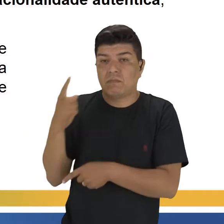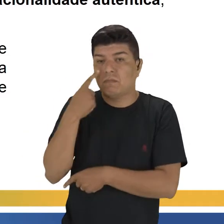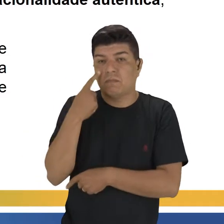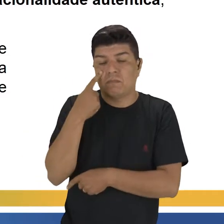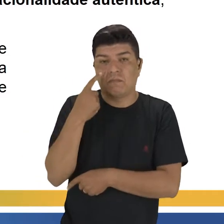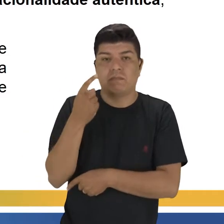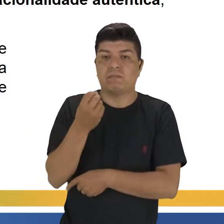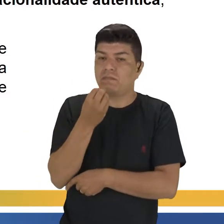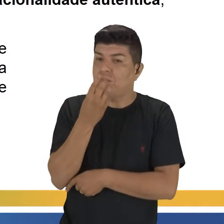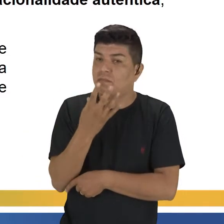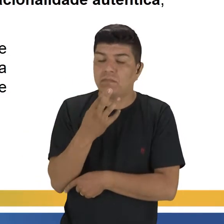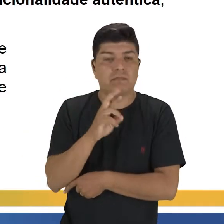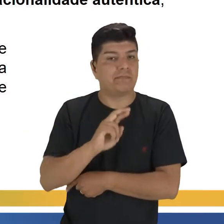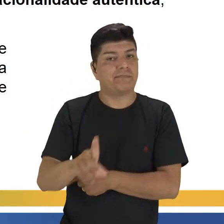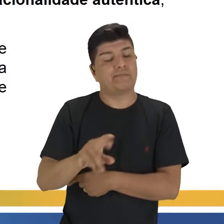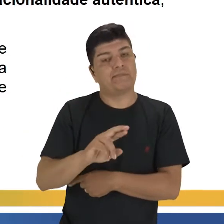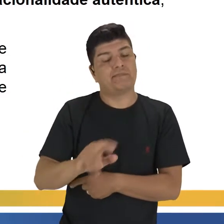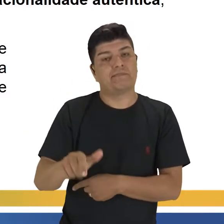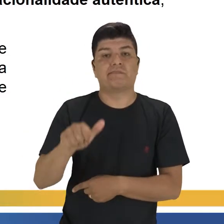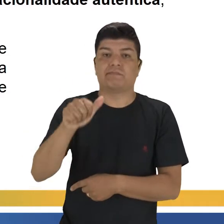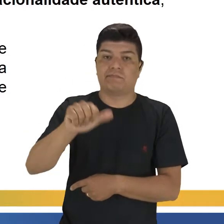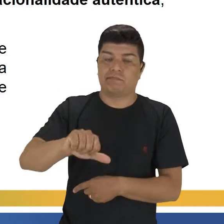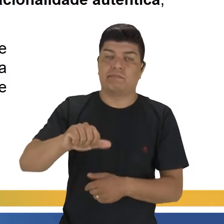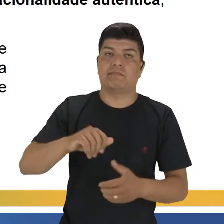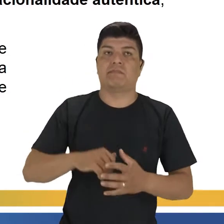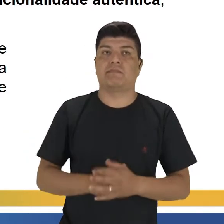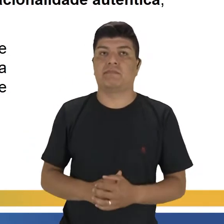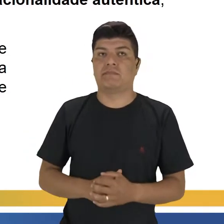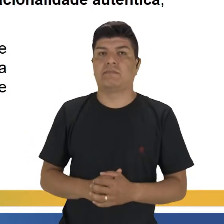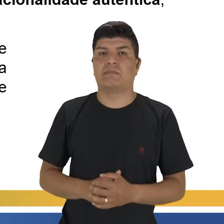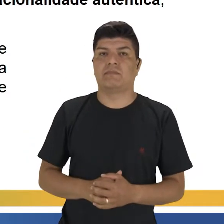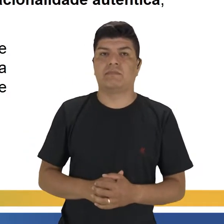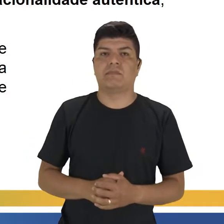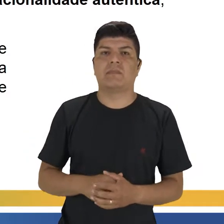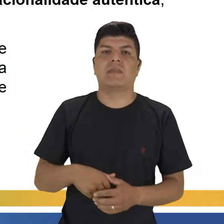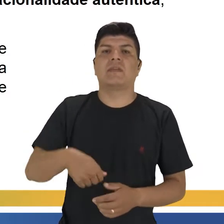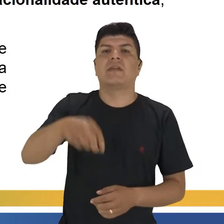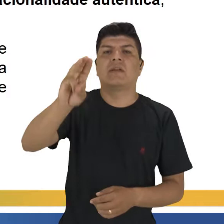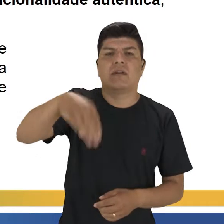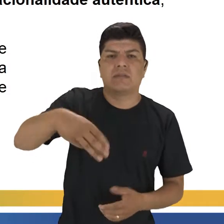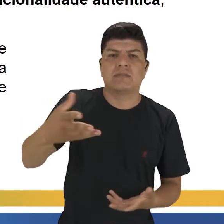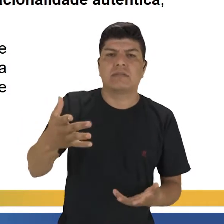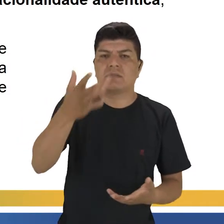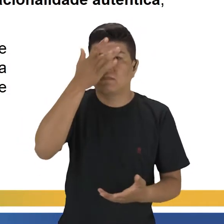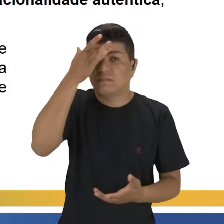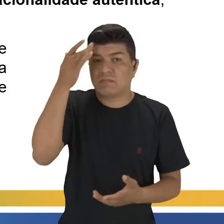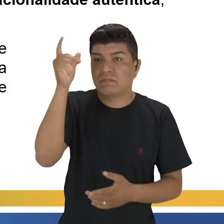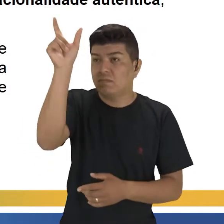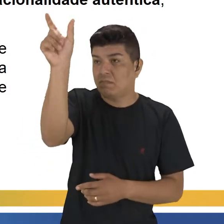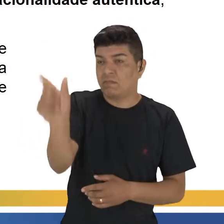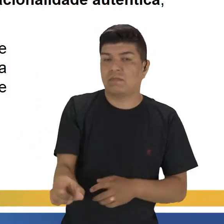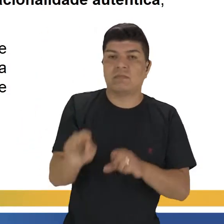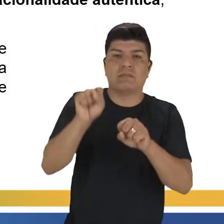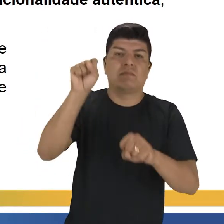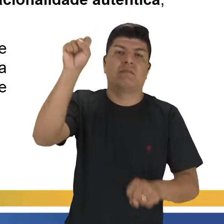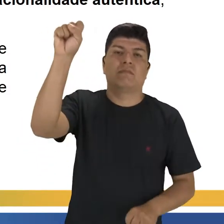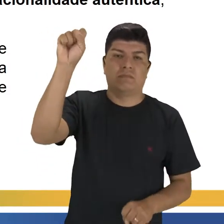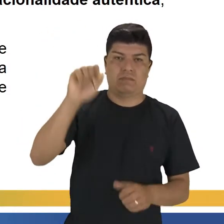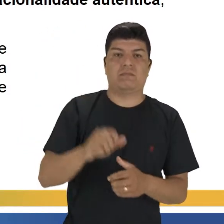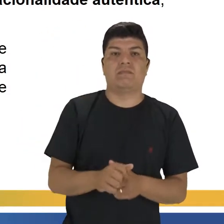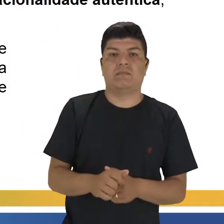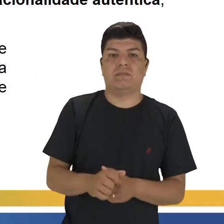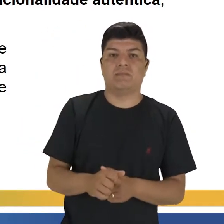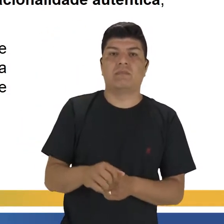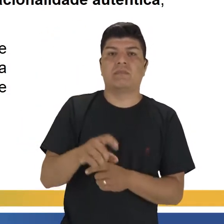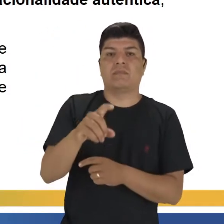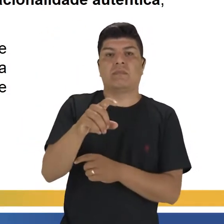vista, infelizmente. Então, a quem buscar para ser esse herói? Nada melhor que o